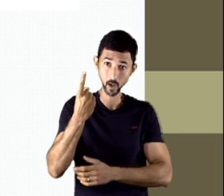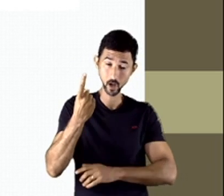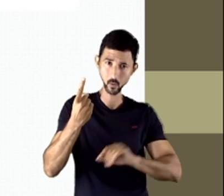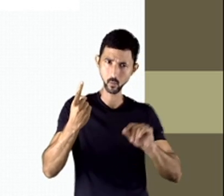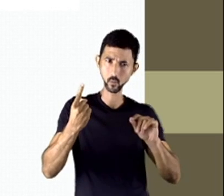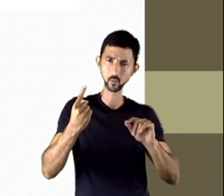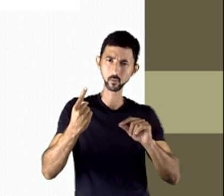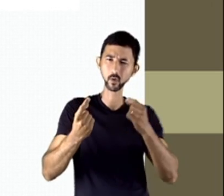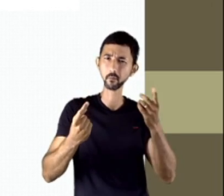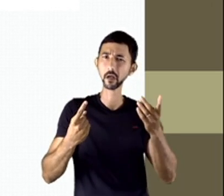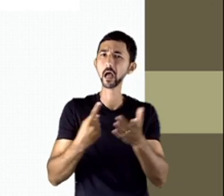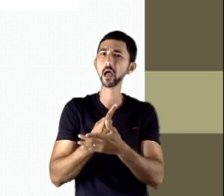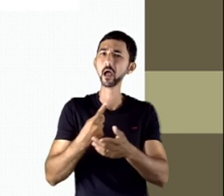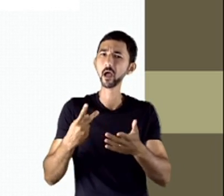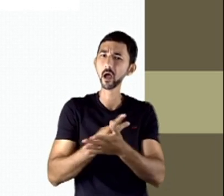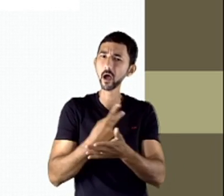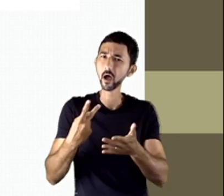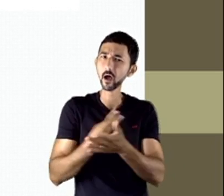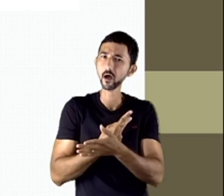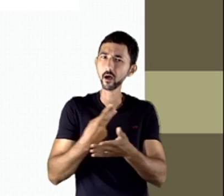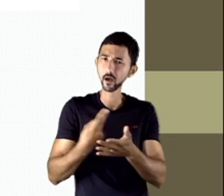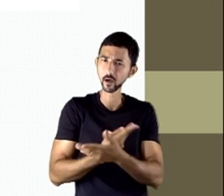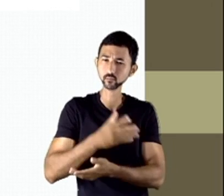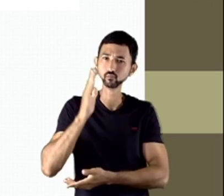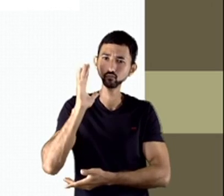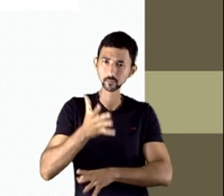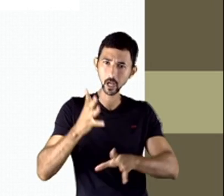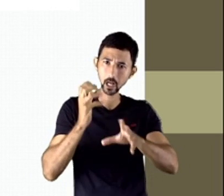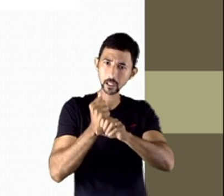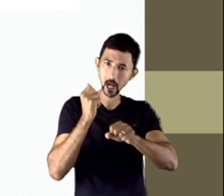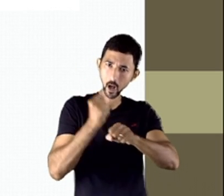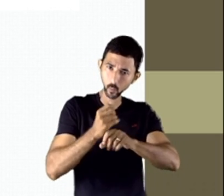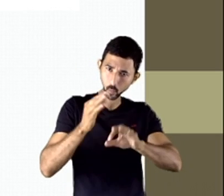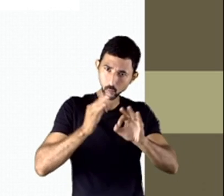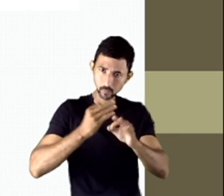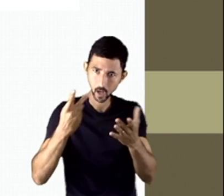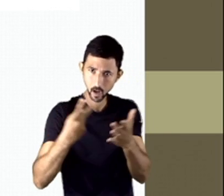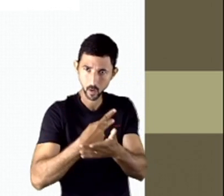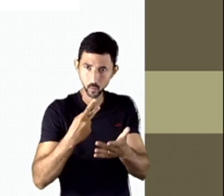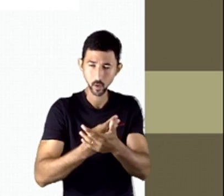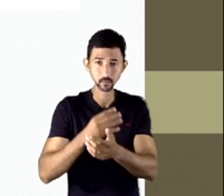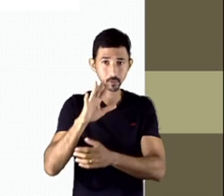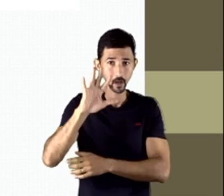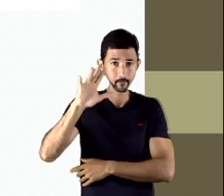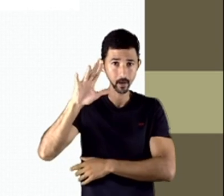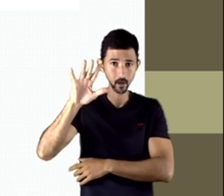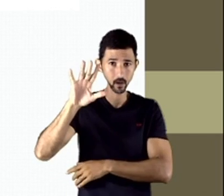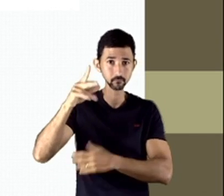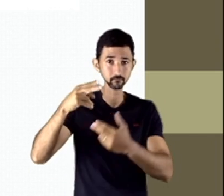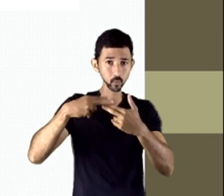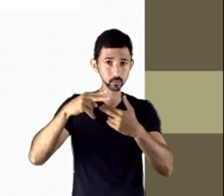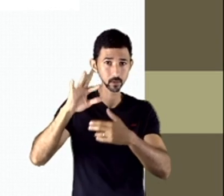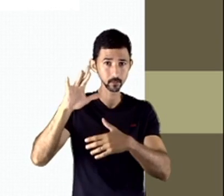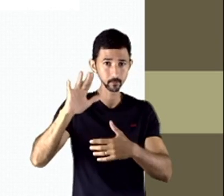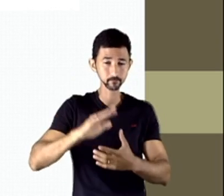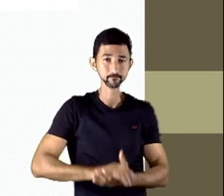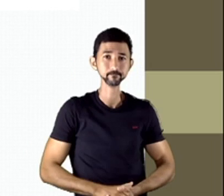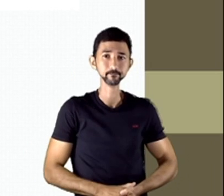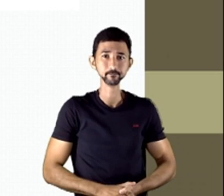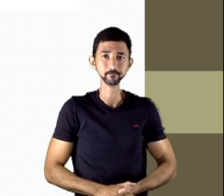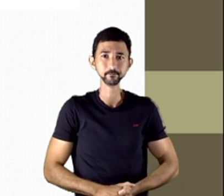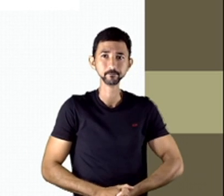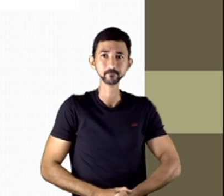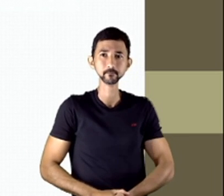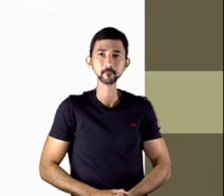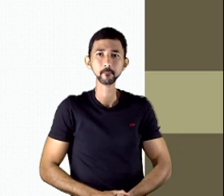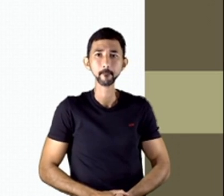está errado, tá? Então já fizemos uma forma, usando os dedos, o dedo das mãos. Beleza,